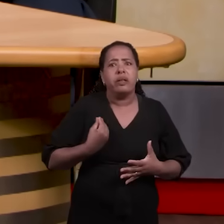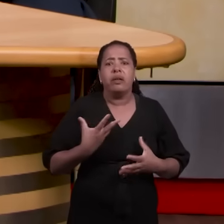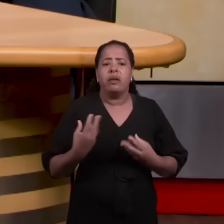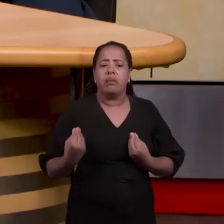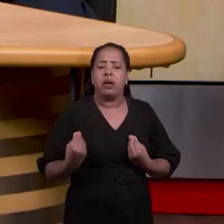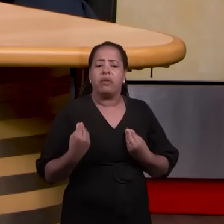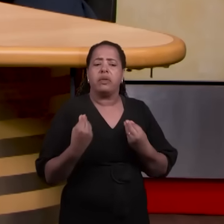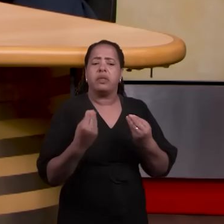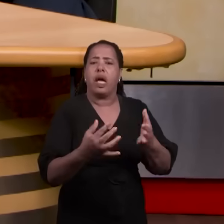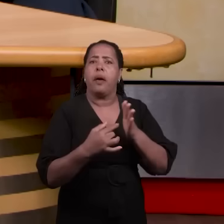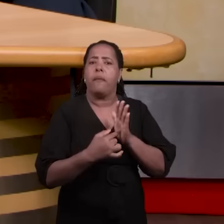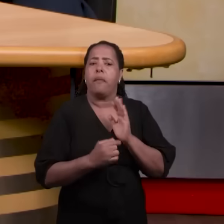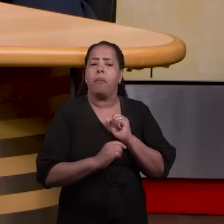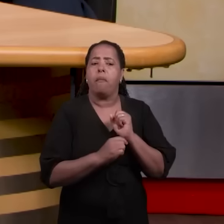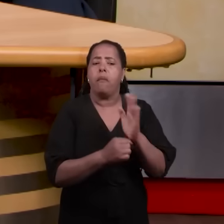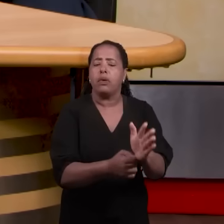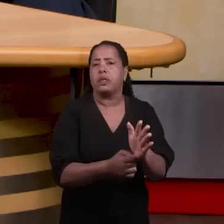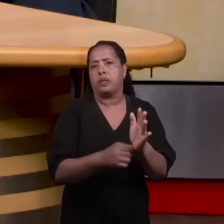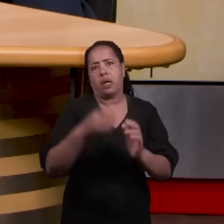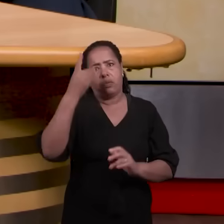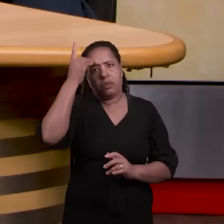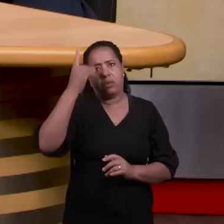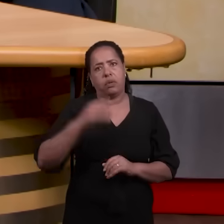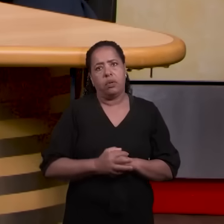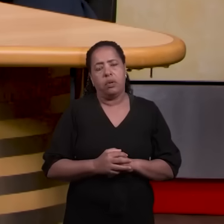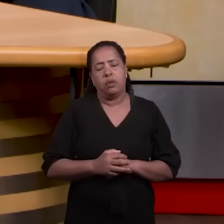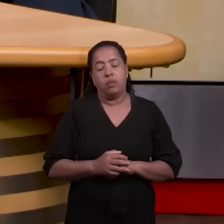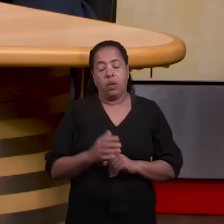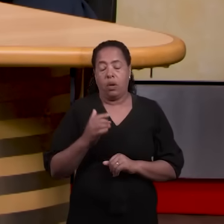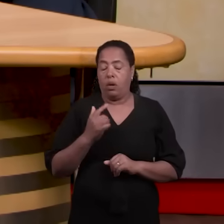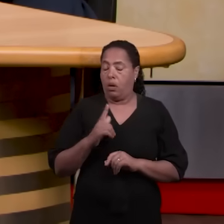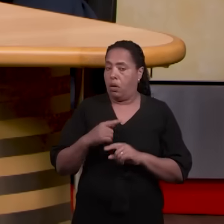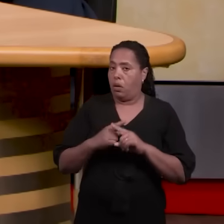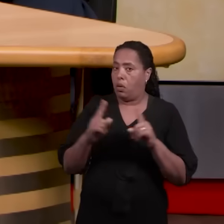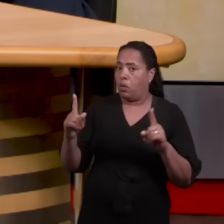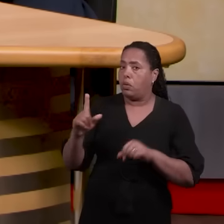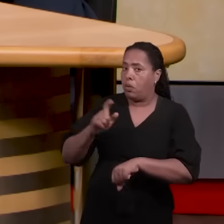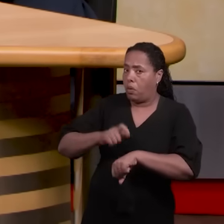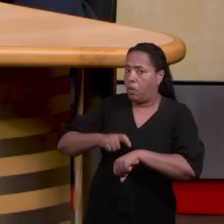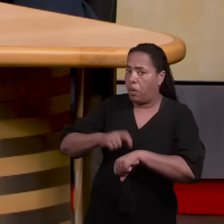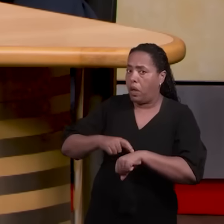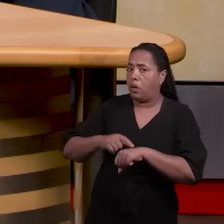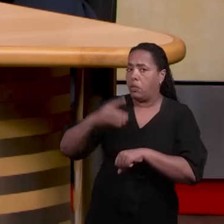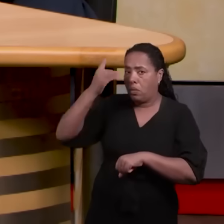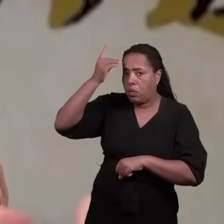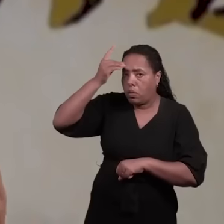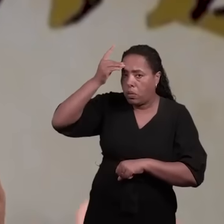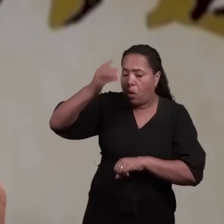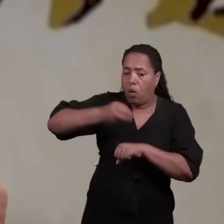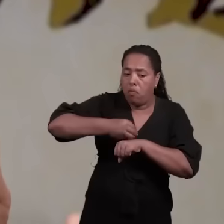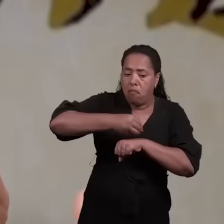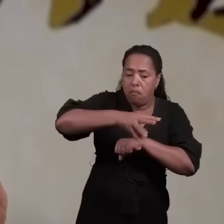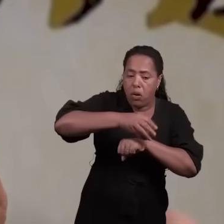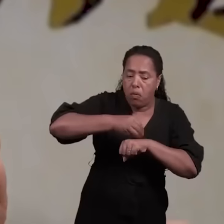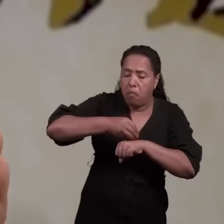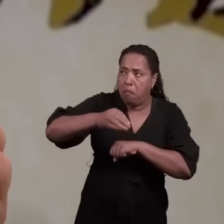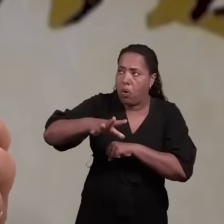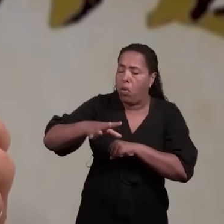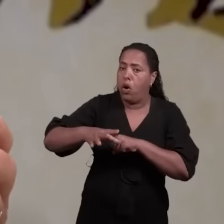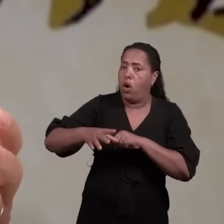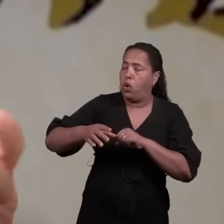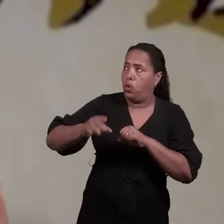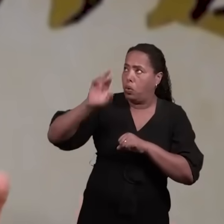está para entregar o dom. E, em outras palavras, o dom espiritual ele só pode ser transmitido